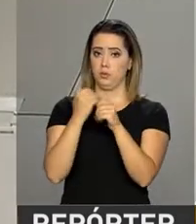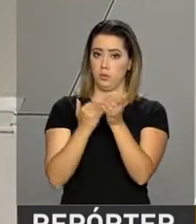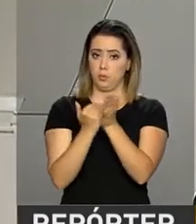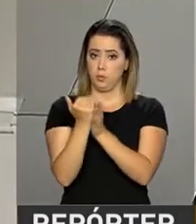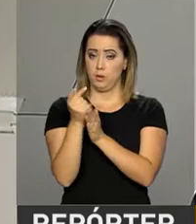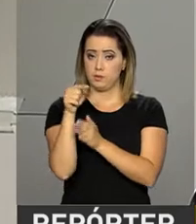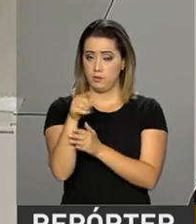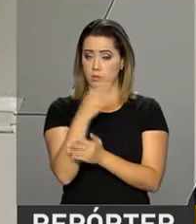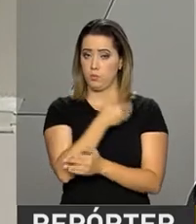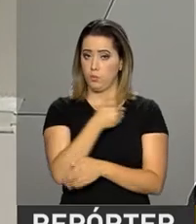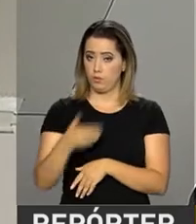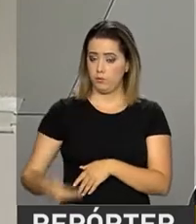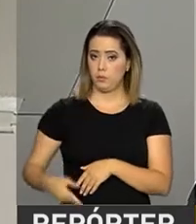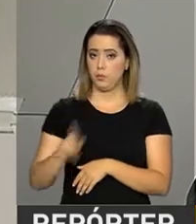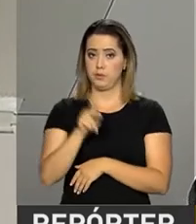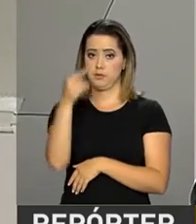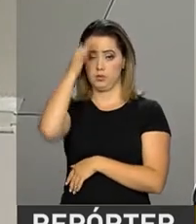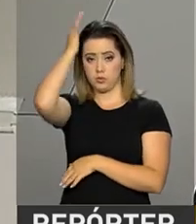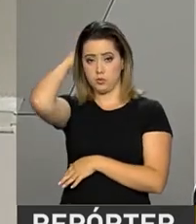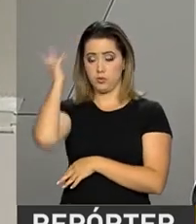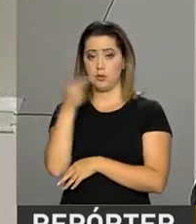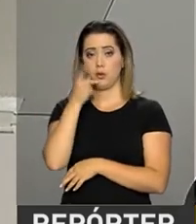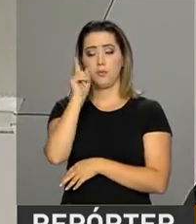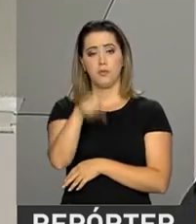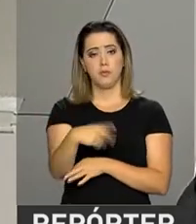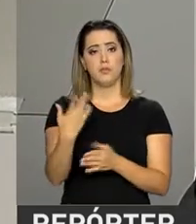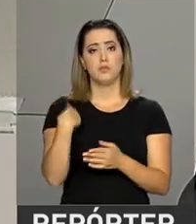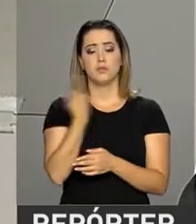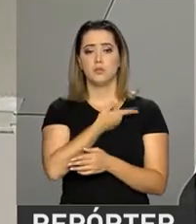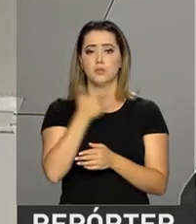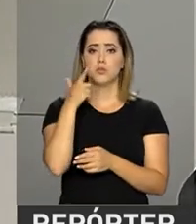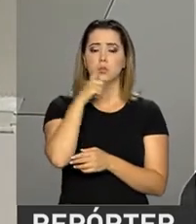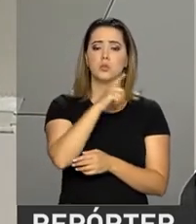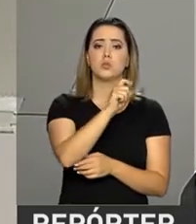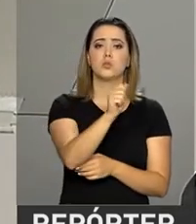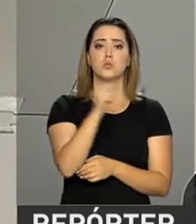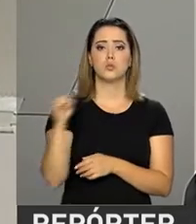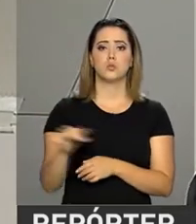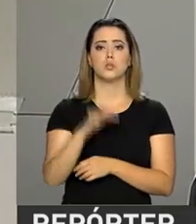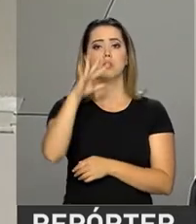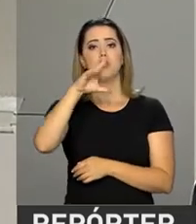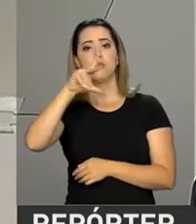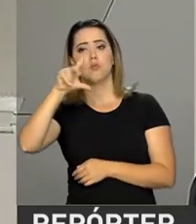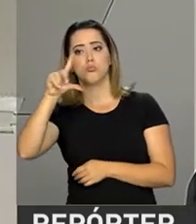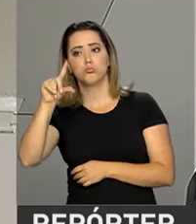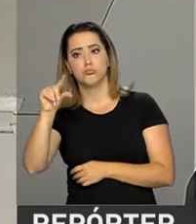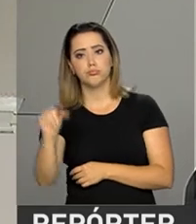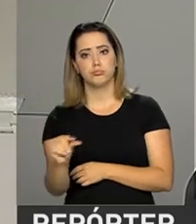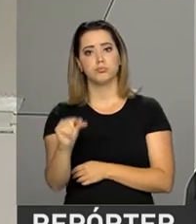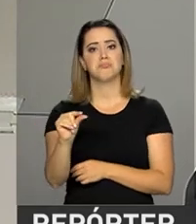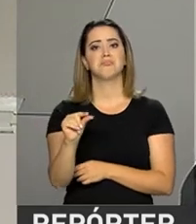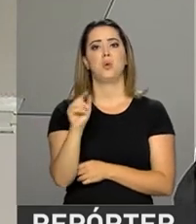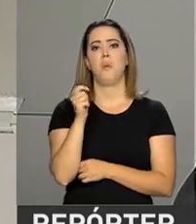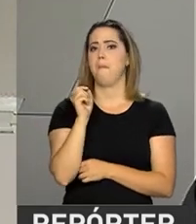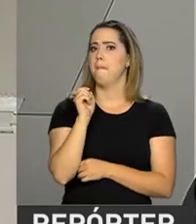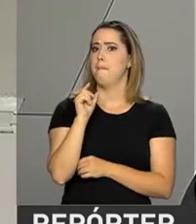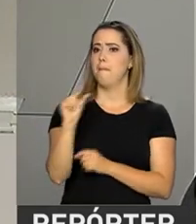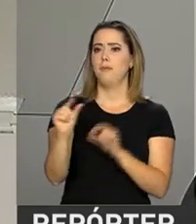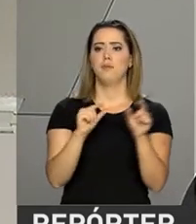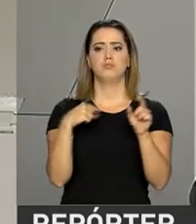no seu governo e que faz com que a gente chegue a um nível de inflação que eu tenho certeza que muito poucos de nós